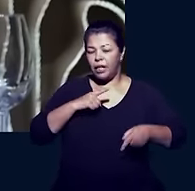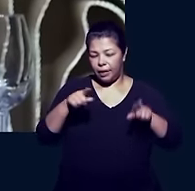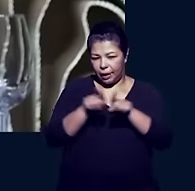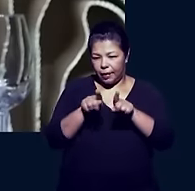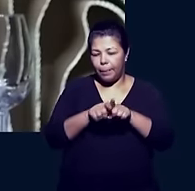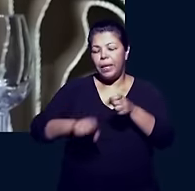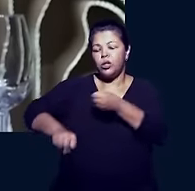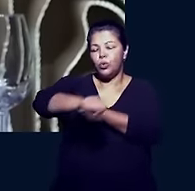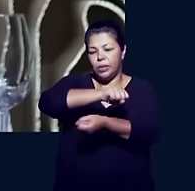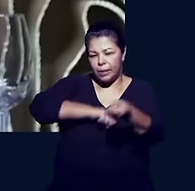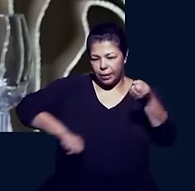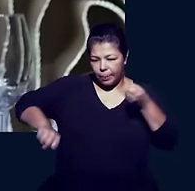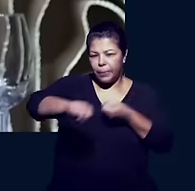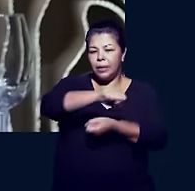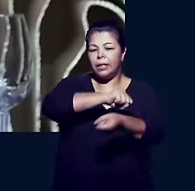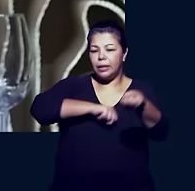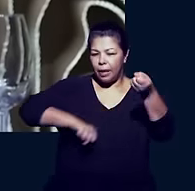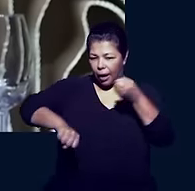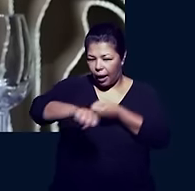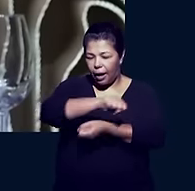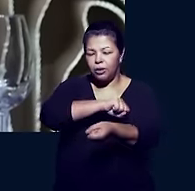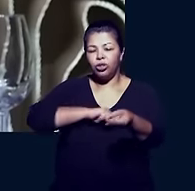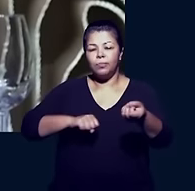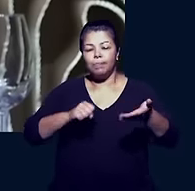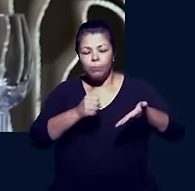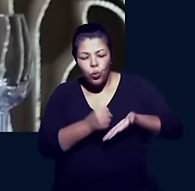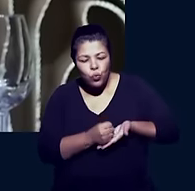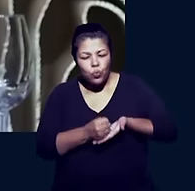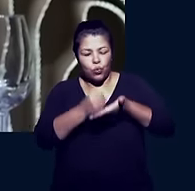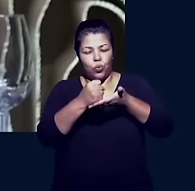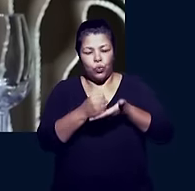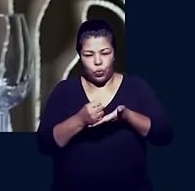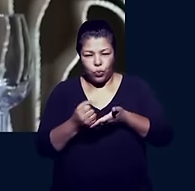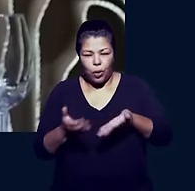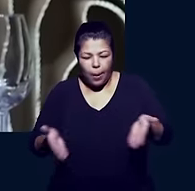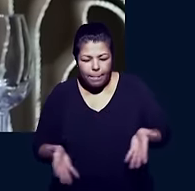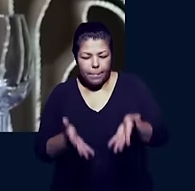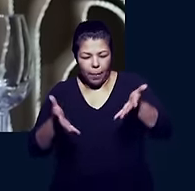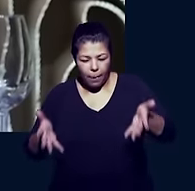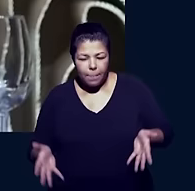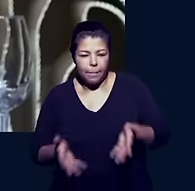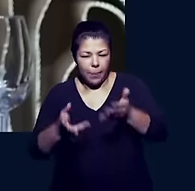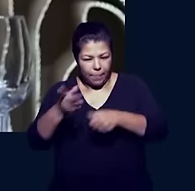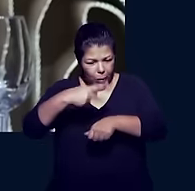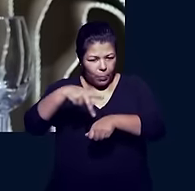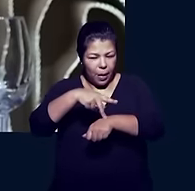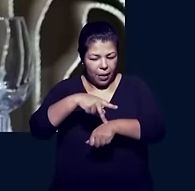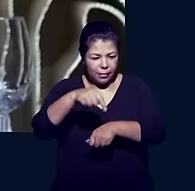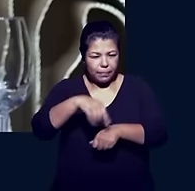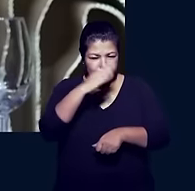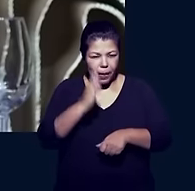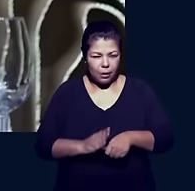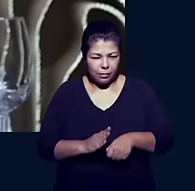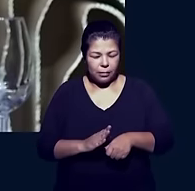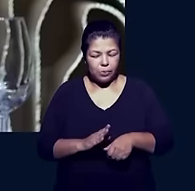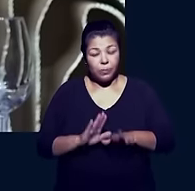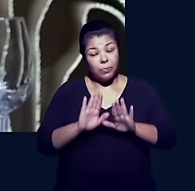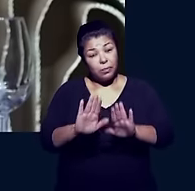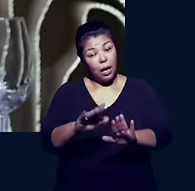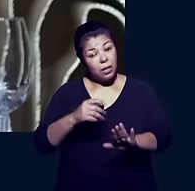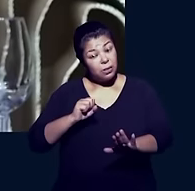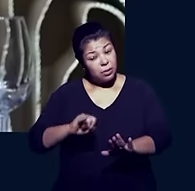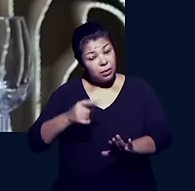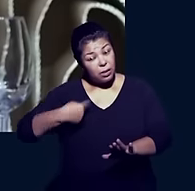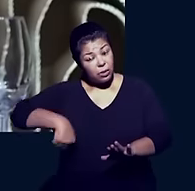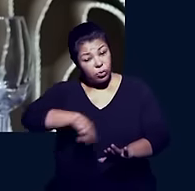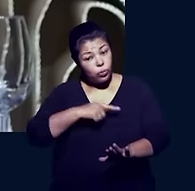sustentabilidade eh eh eh fiscal e eh fiscal pro país né Eh eh diria se a gente conseguir passar essas